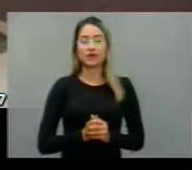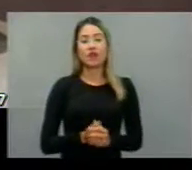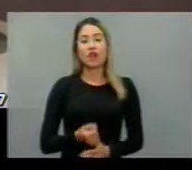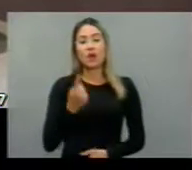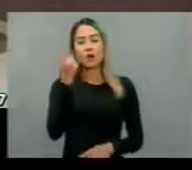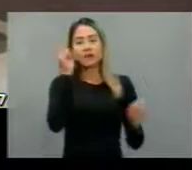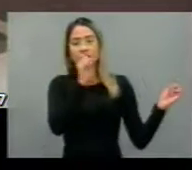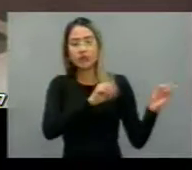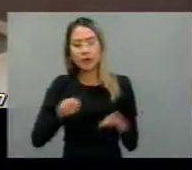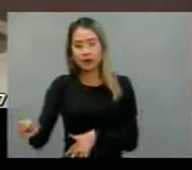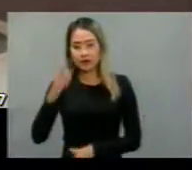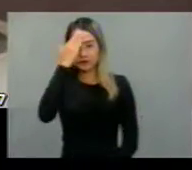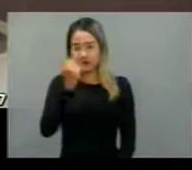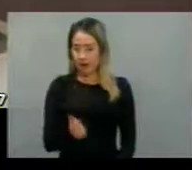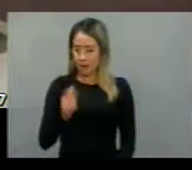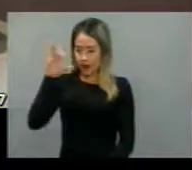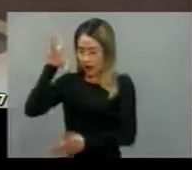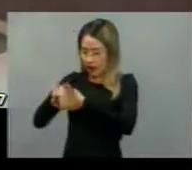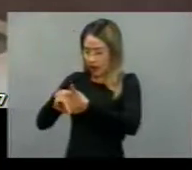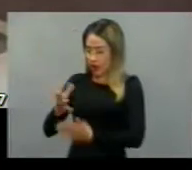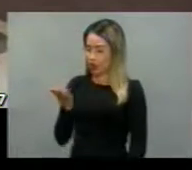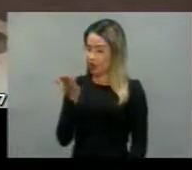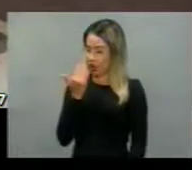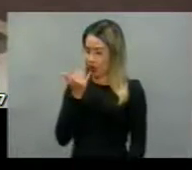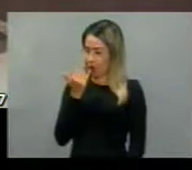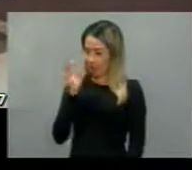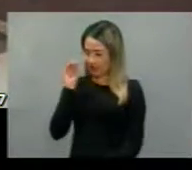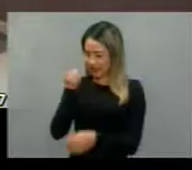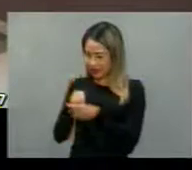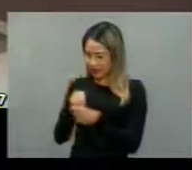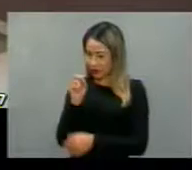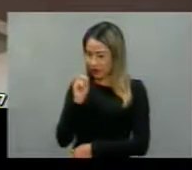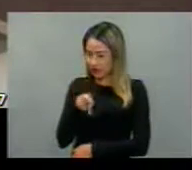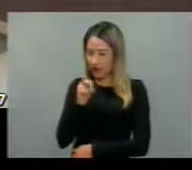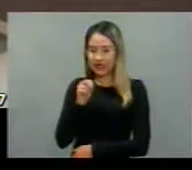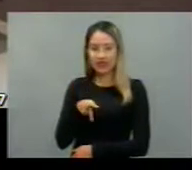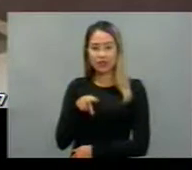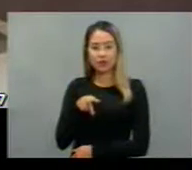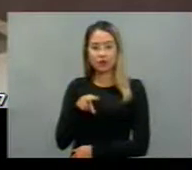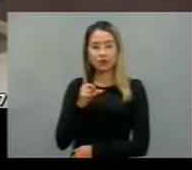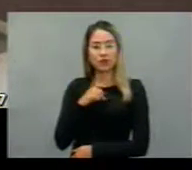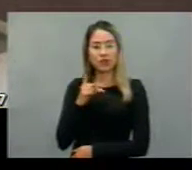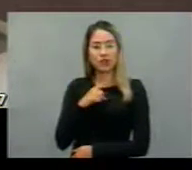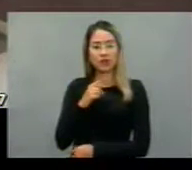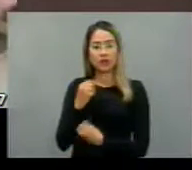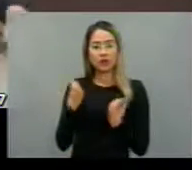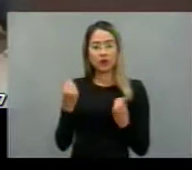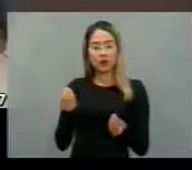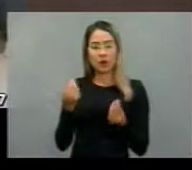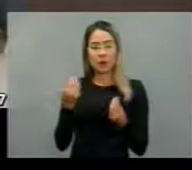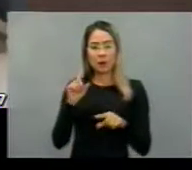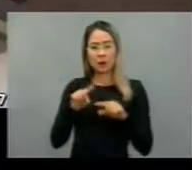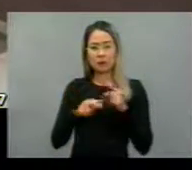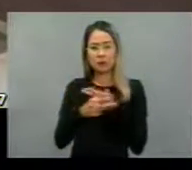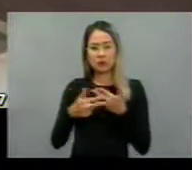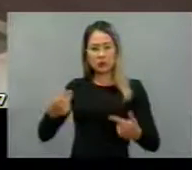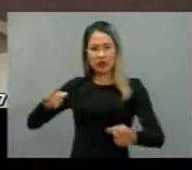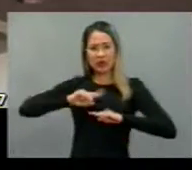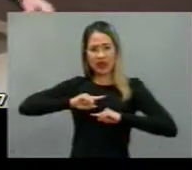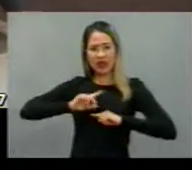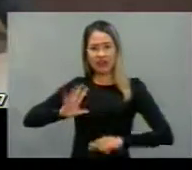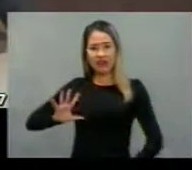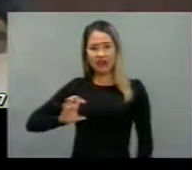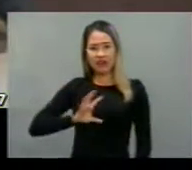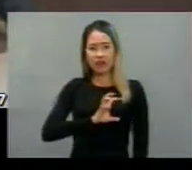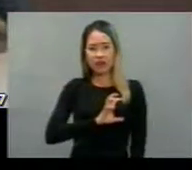ele sabe que a carne que ele come é maquiada, é manipulada com produtos cancerígenos. Na